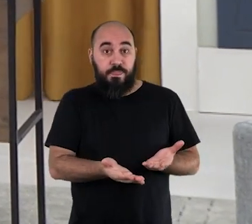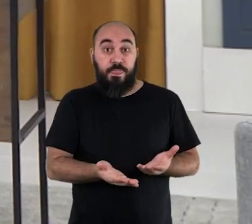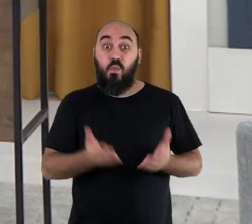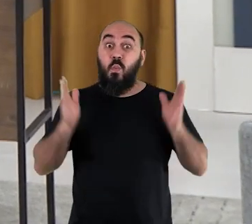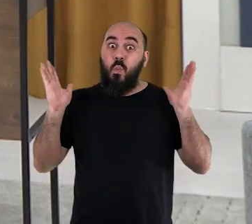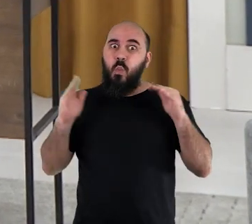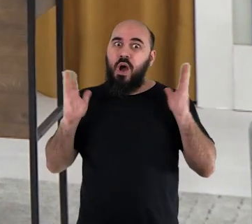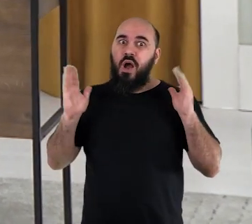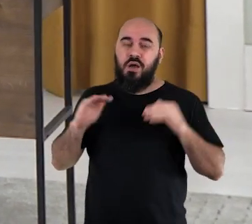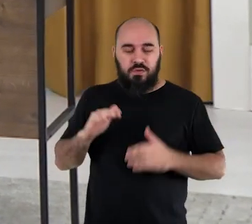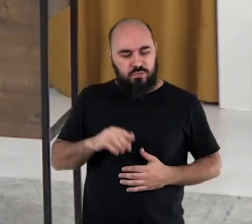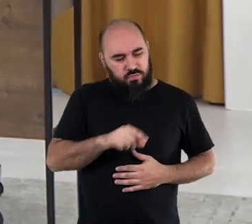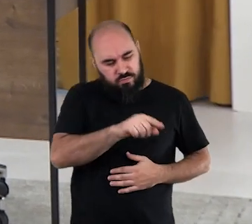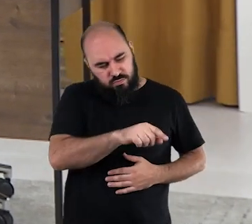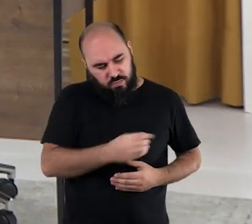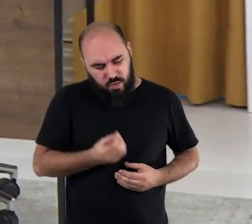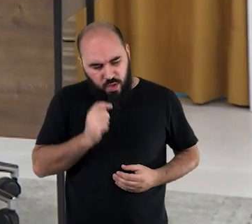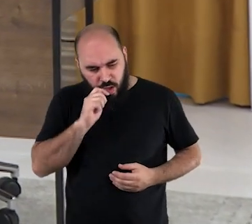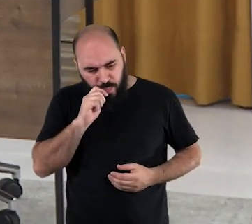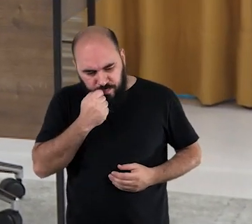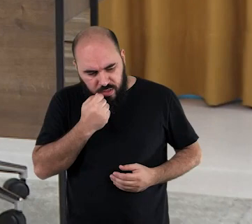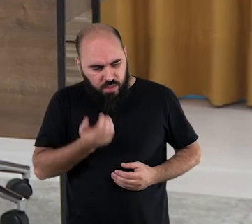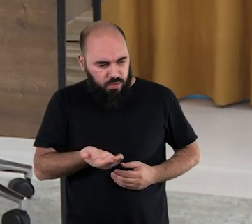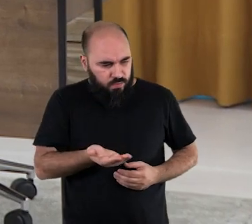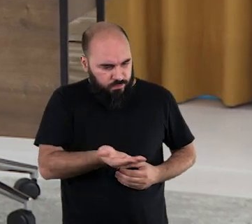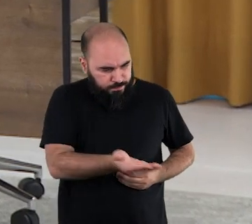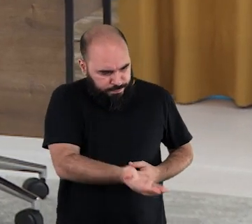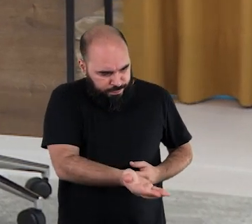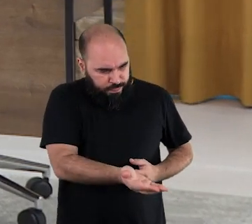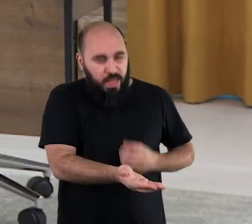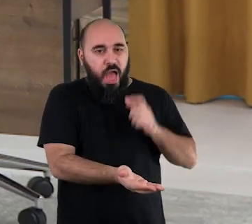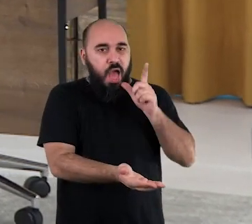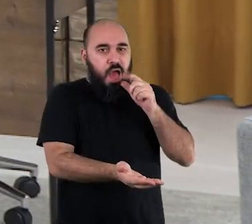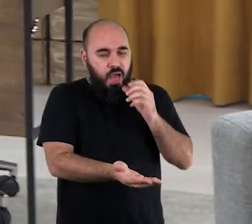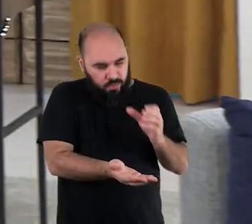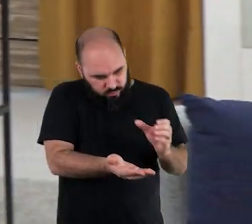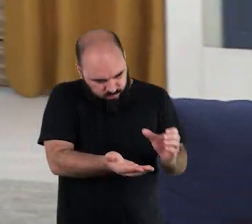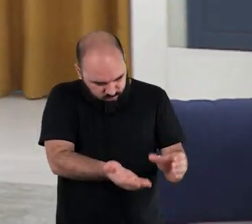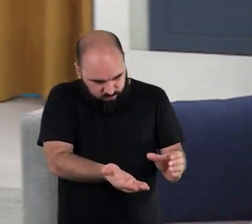e lhe disse: está aqui um pãozinho preparado carinhosamente